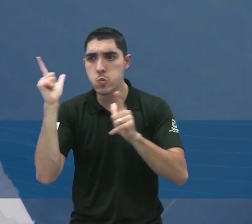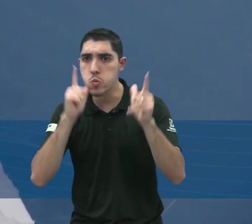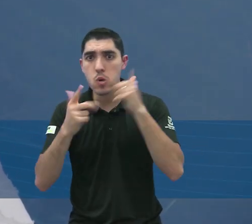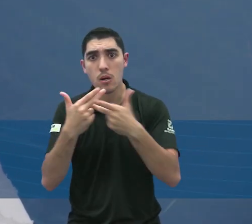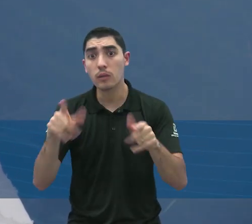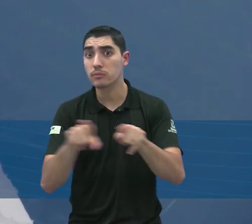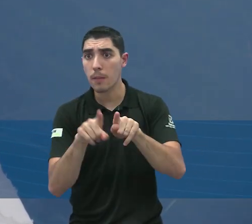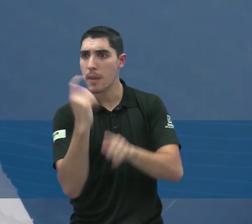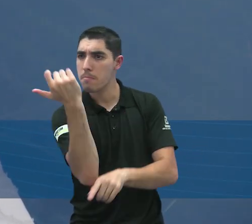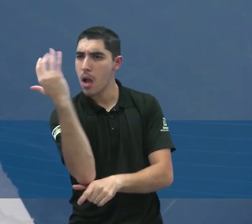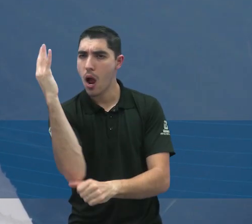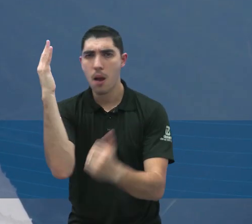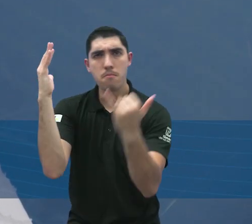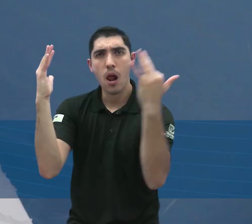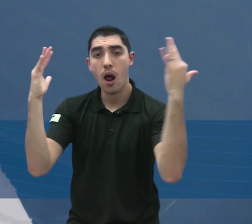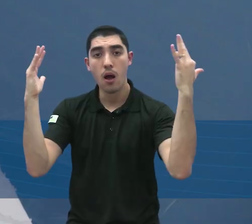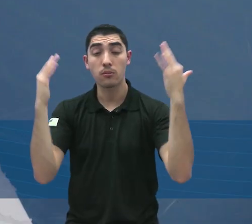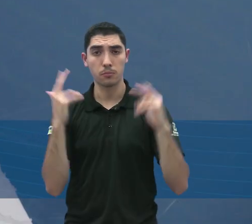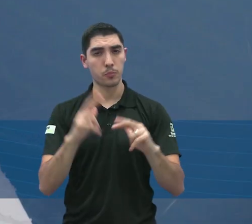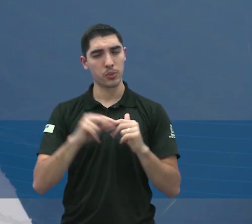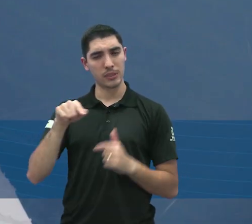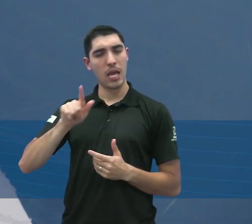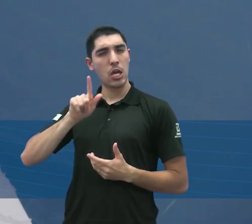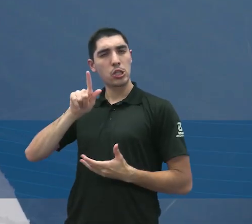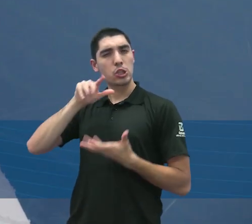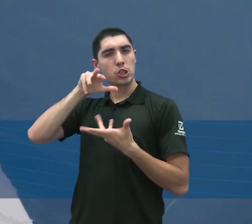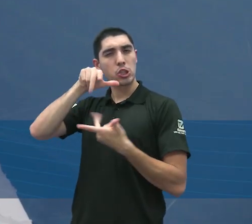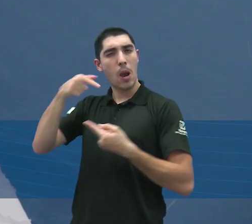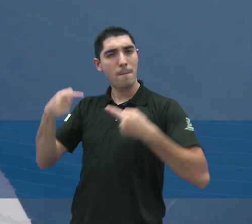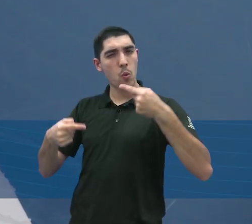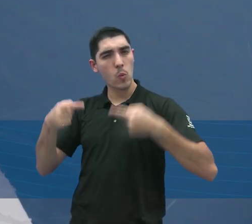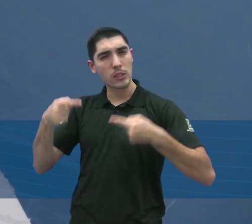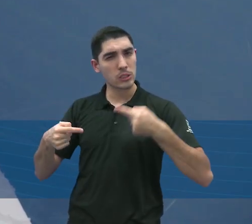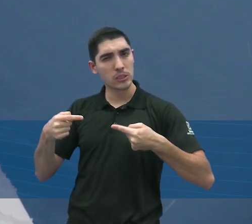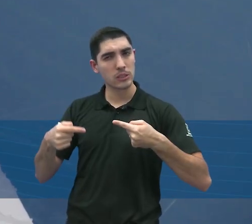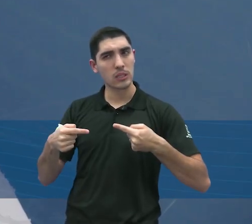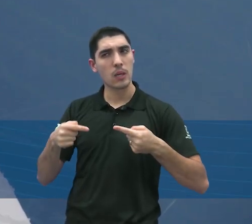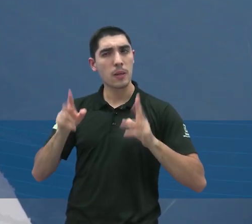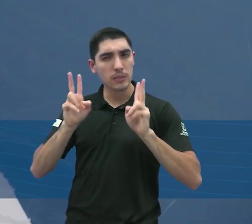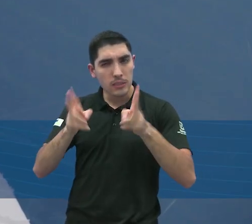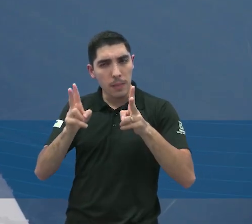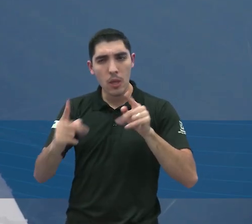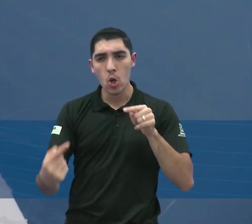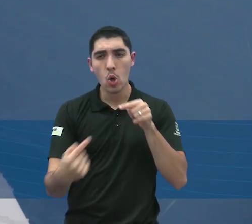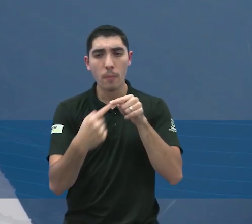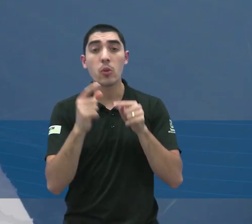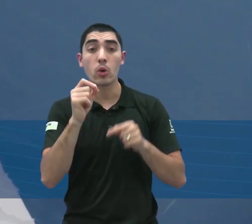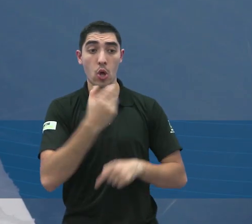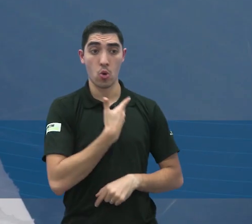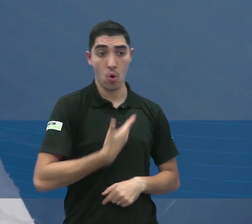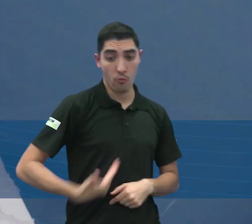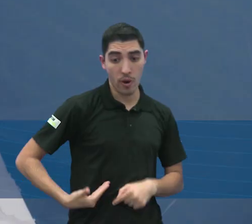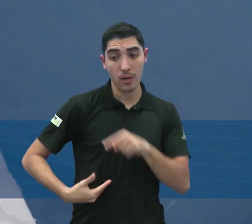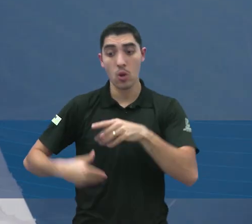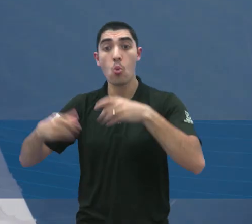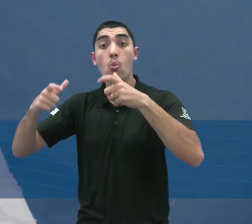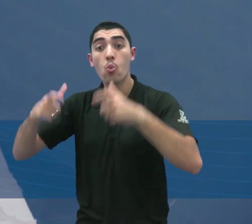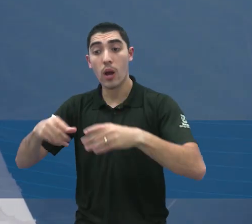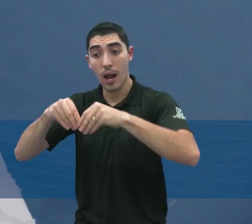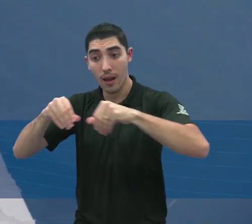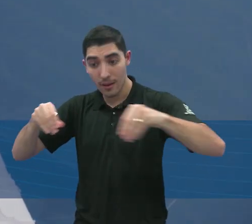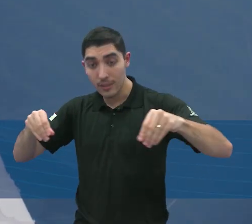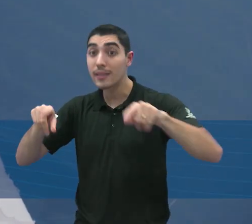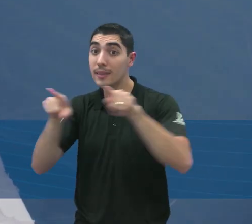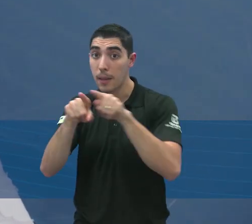momento, a geopolítica ela parece algo que está diretamente vinculado à relação que se estabelece entre Estado e território e entre